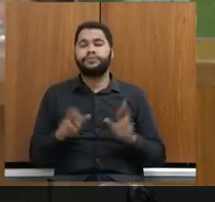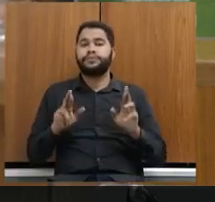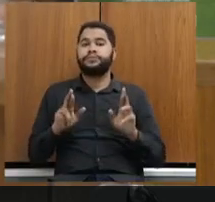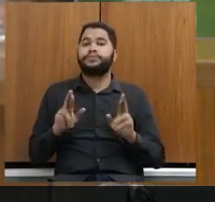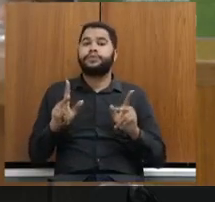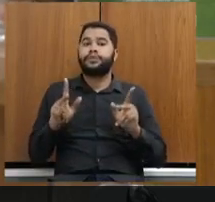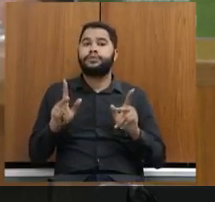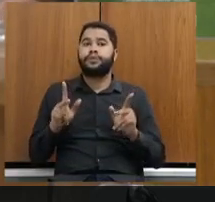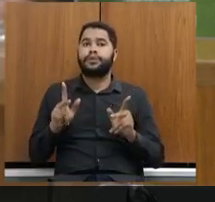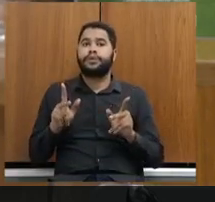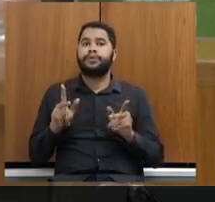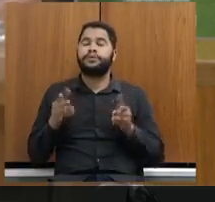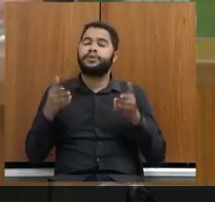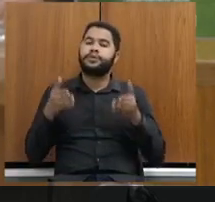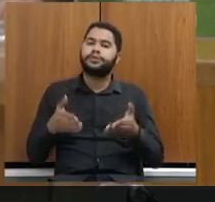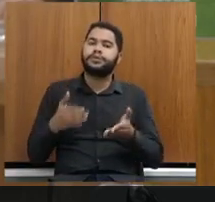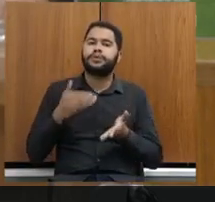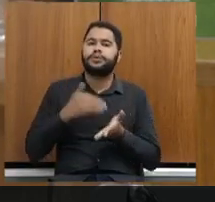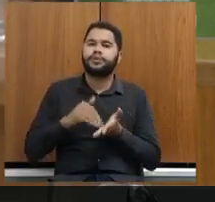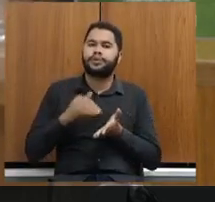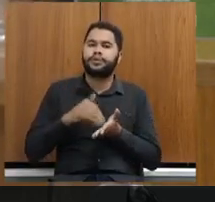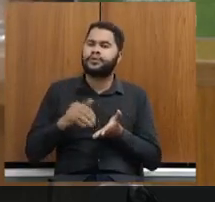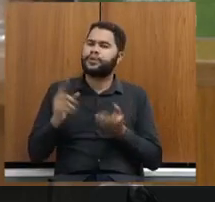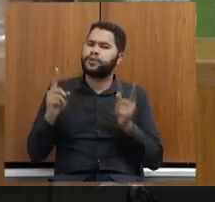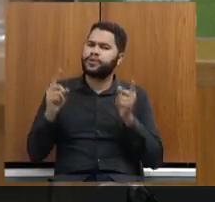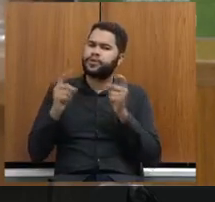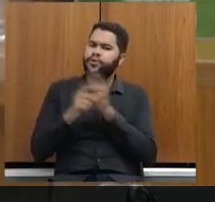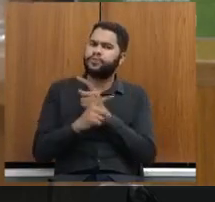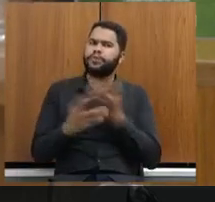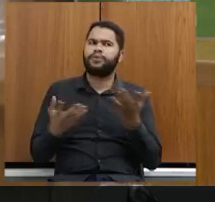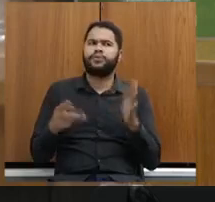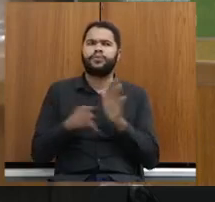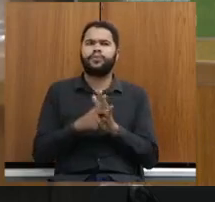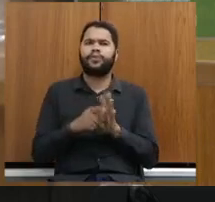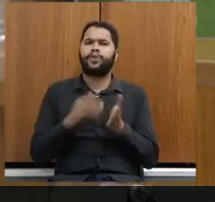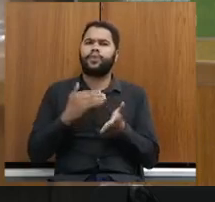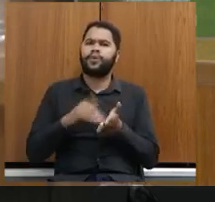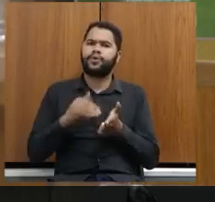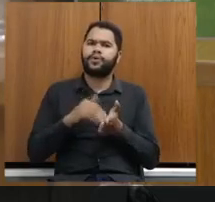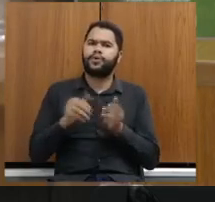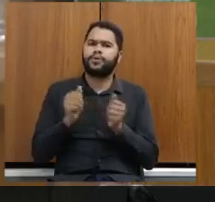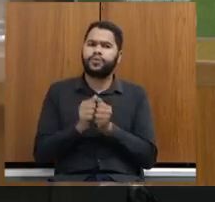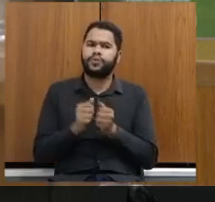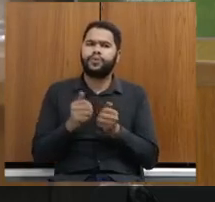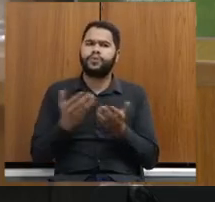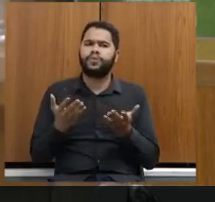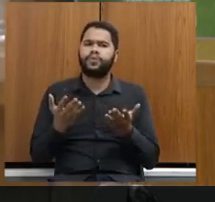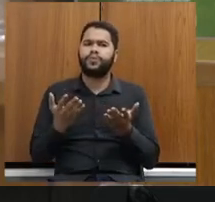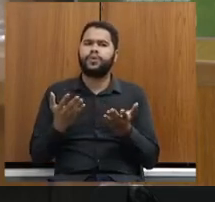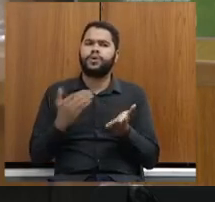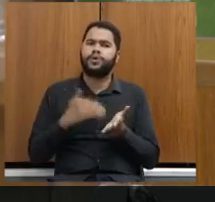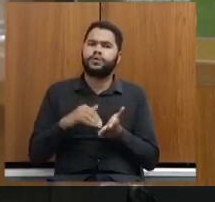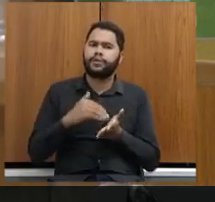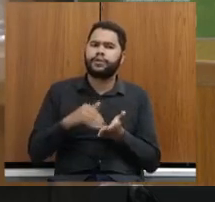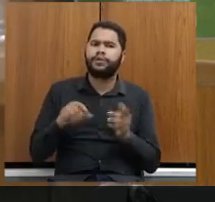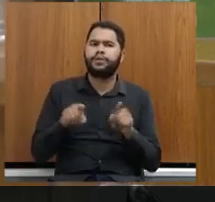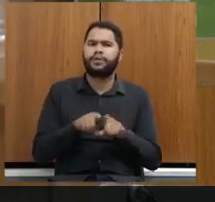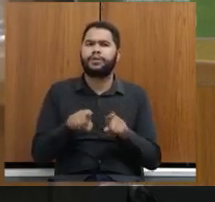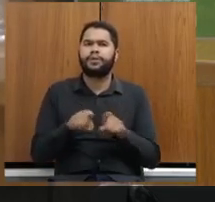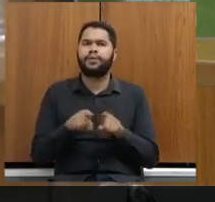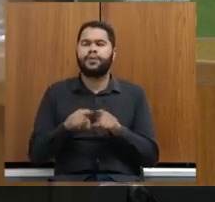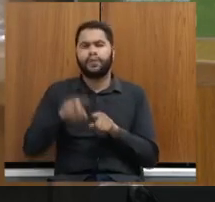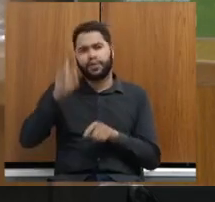diferença né ele chegava na secretaria é difícil de ter uma audiência com o secretário e com o